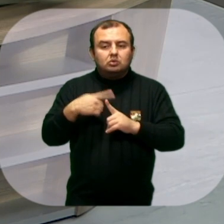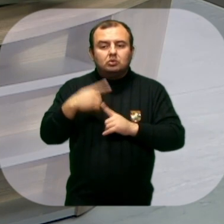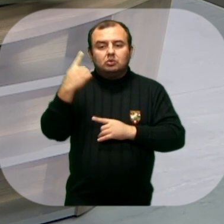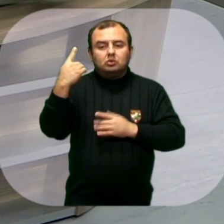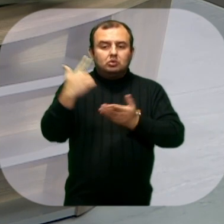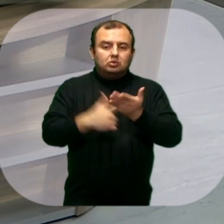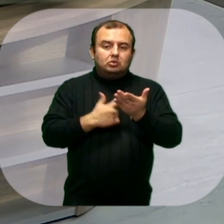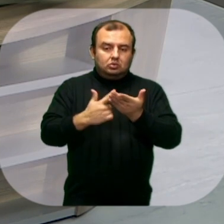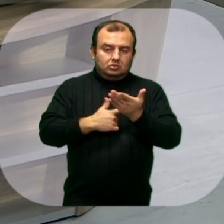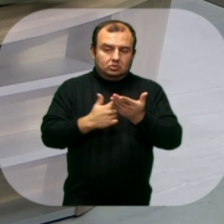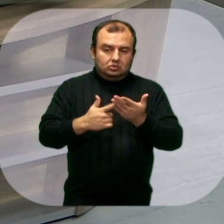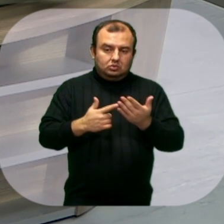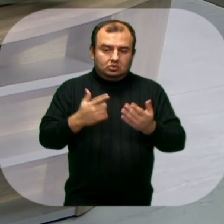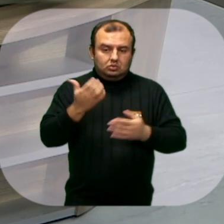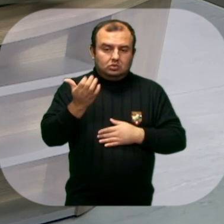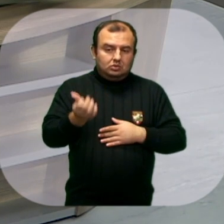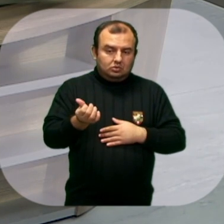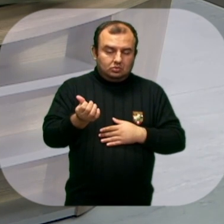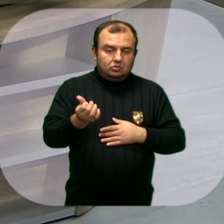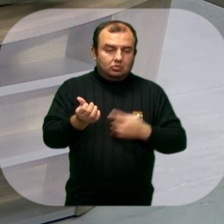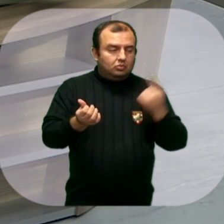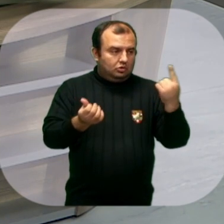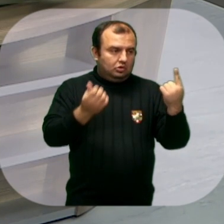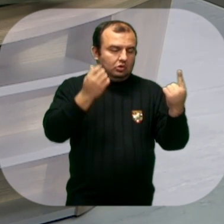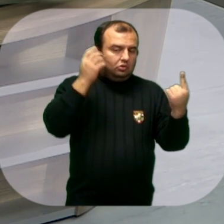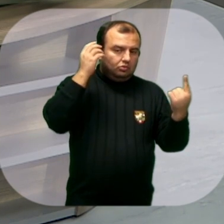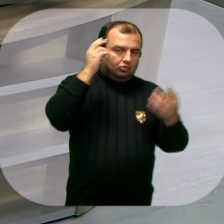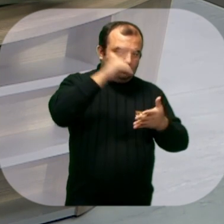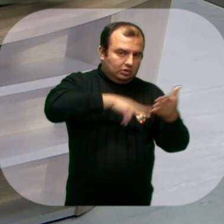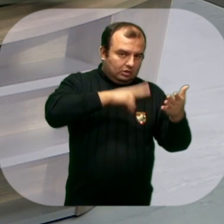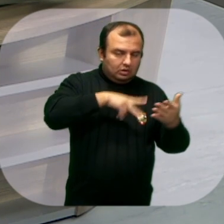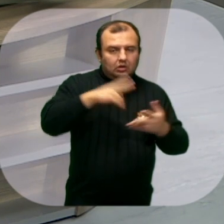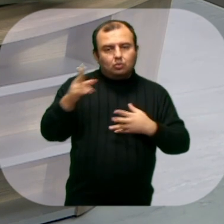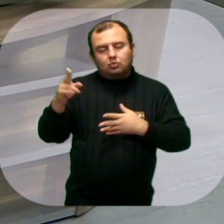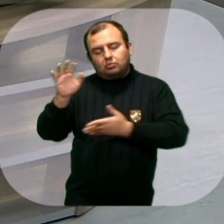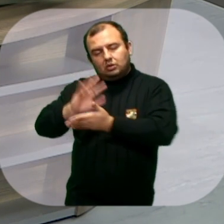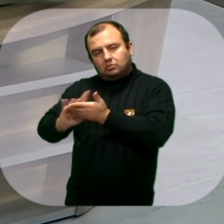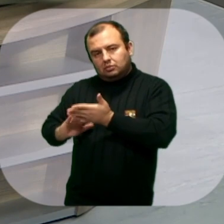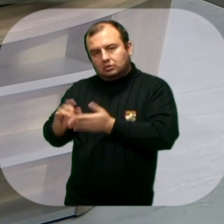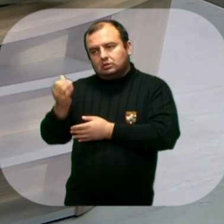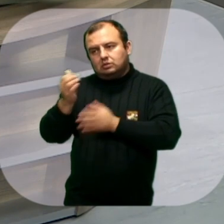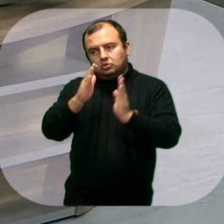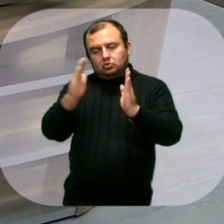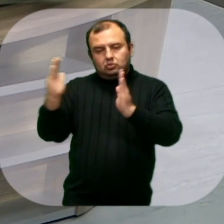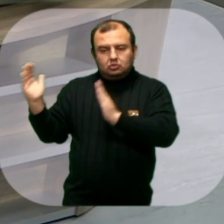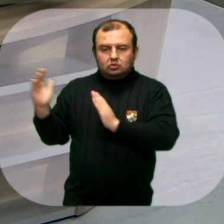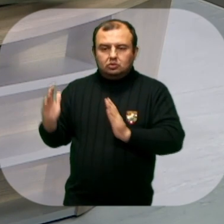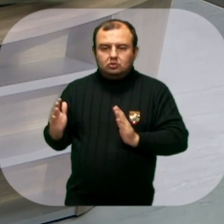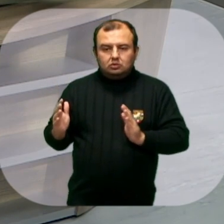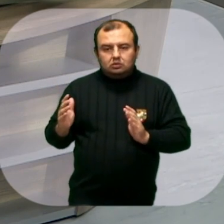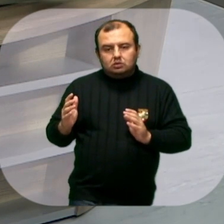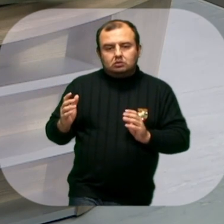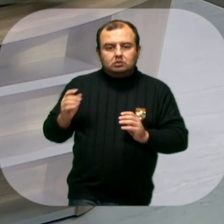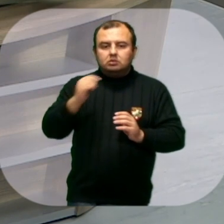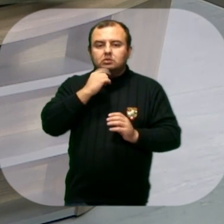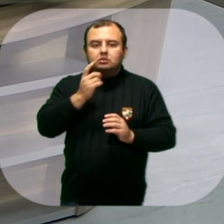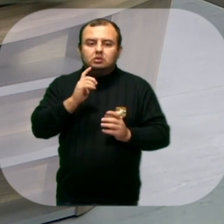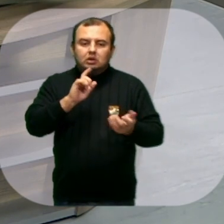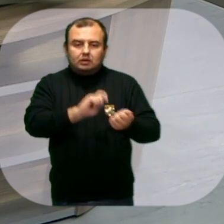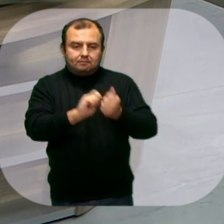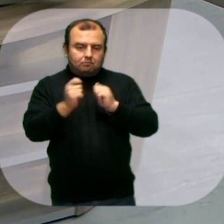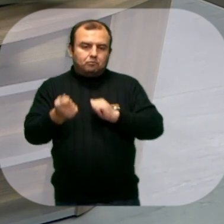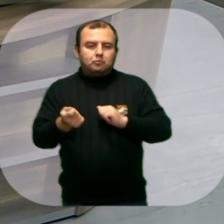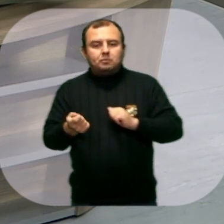livro nosso são 6 volumes em Braille. As nossas prateleiras não comportam o tamanho do livro. Não estavam adequadas